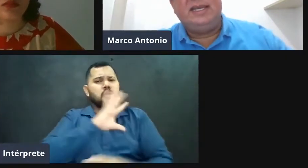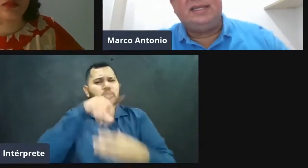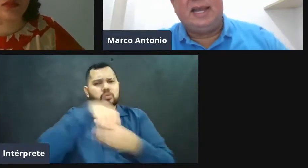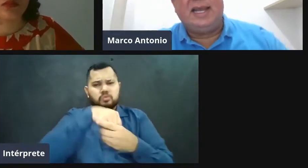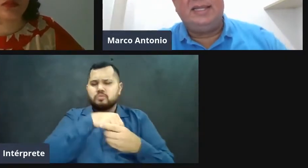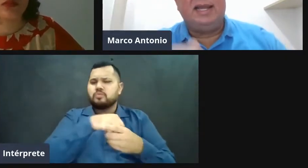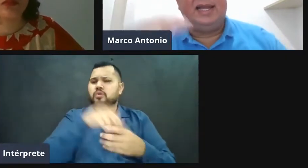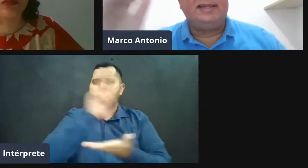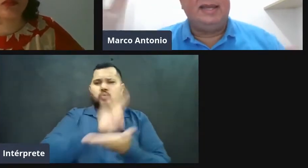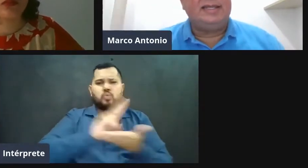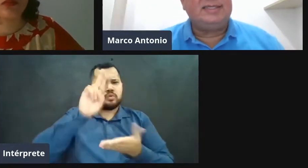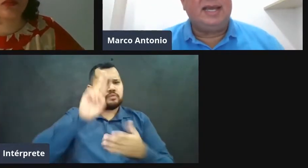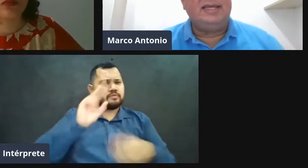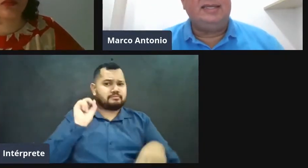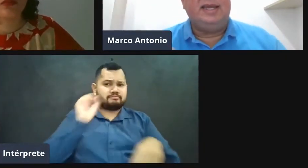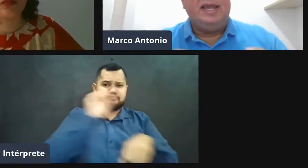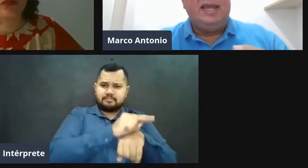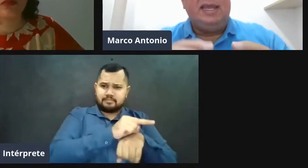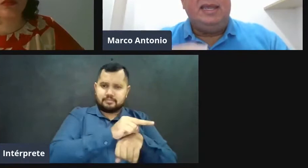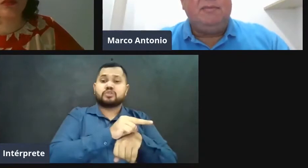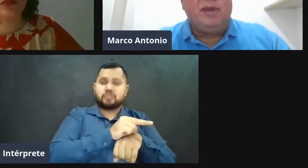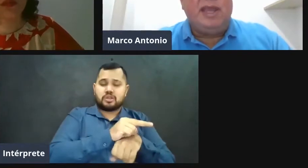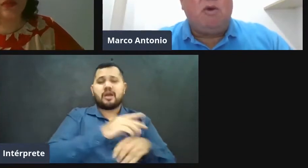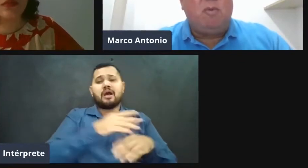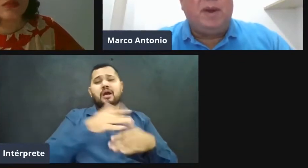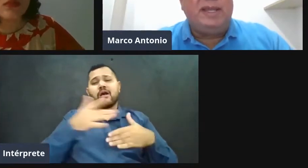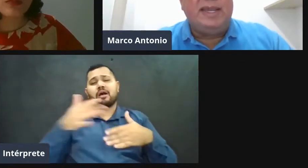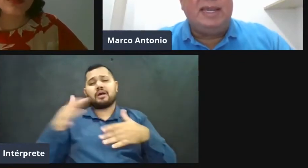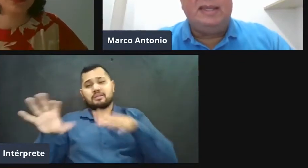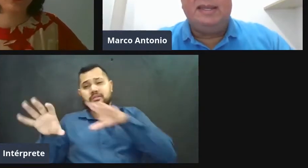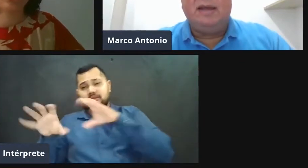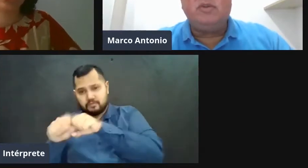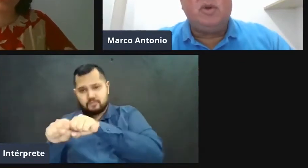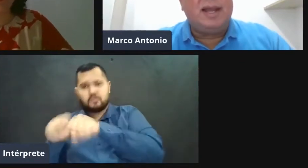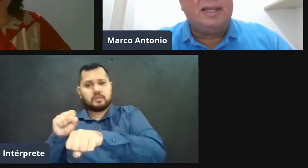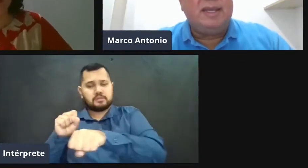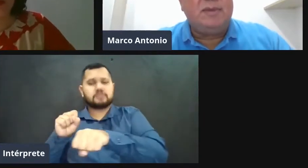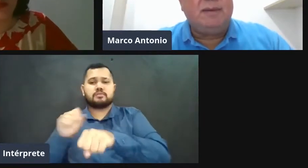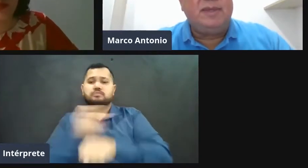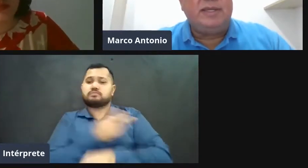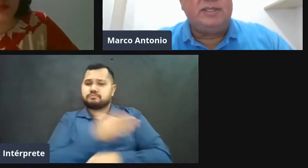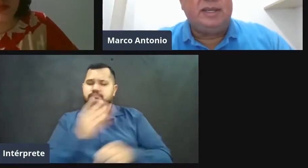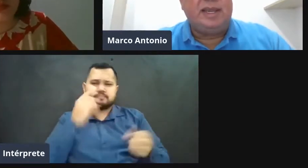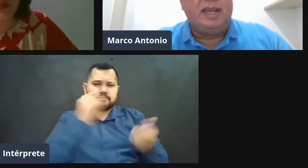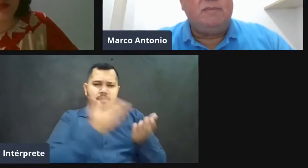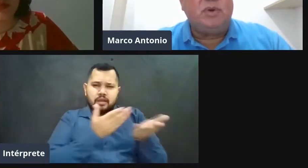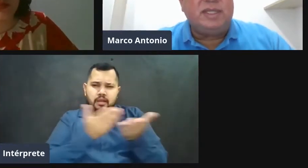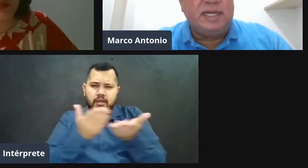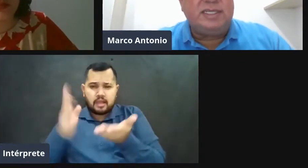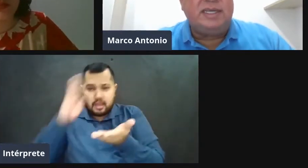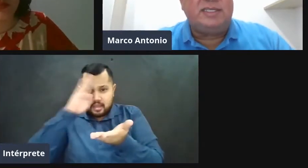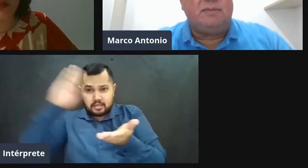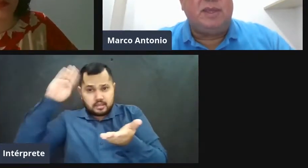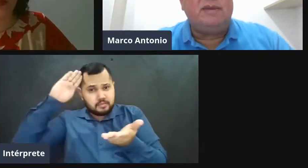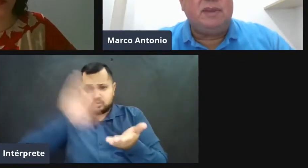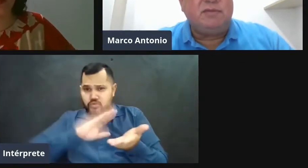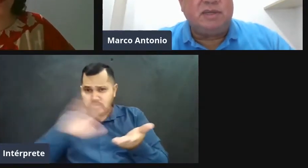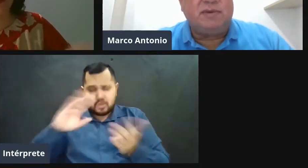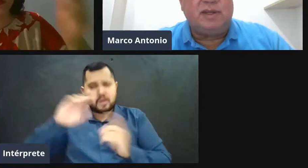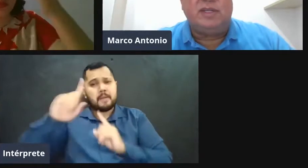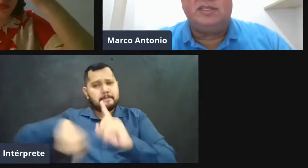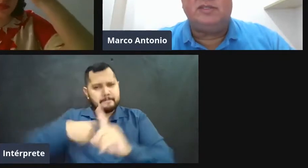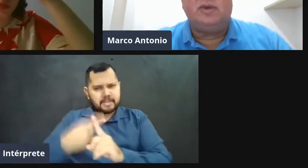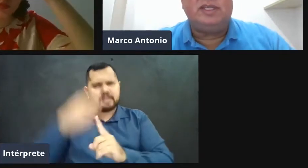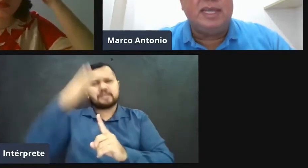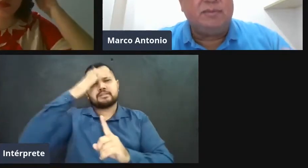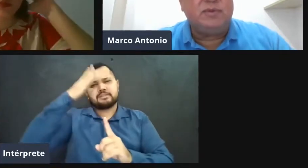universidade, desde a entrada até a saída, e acompanhe ele não só academicamente. É importante a gente saber, que nem